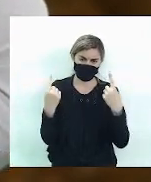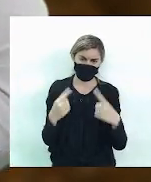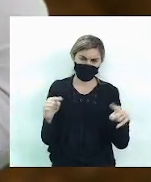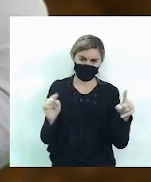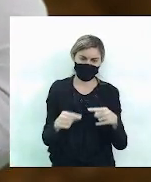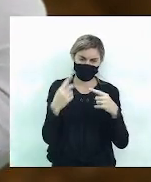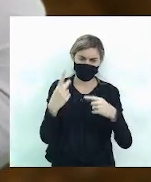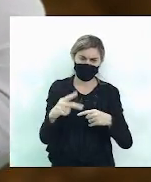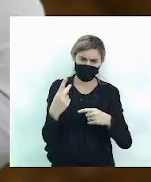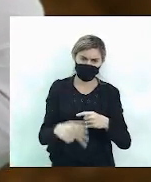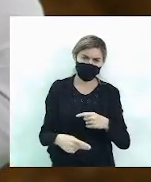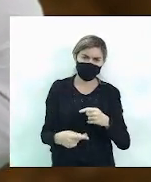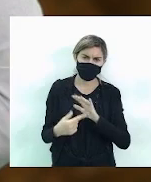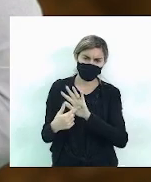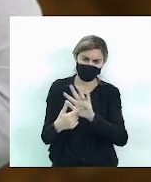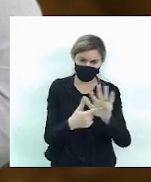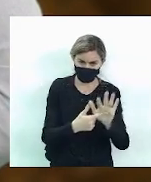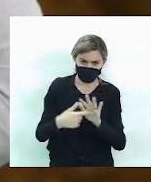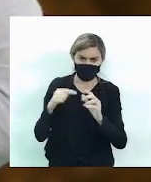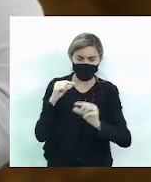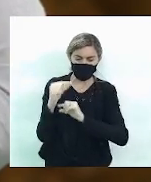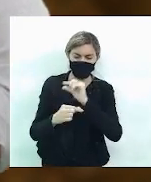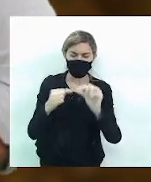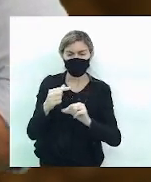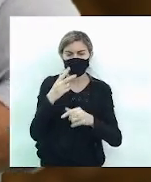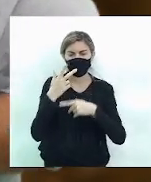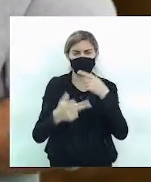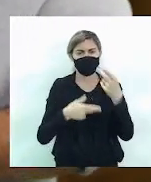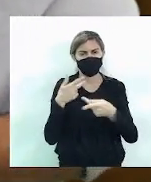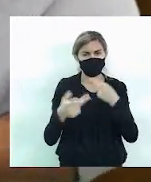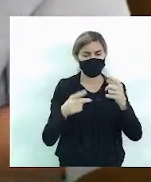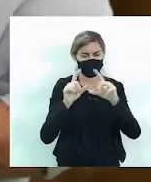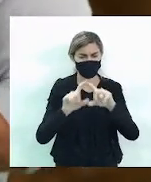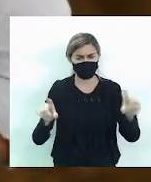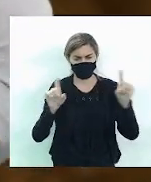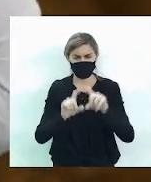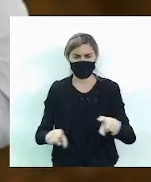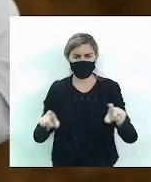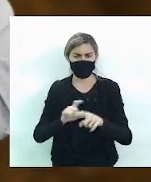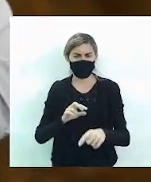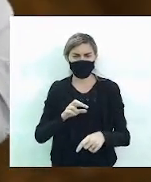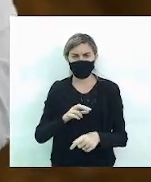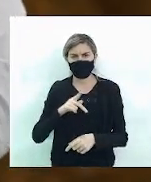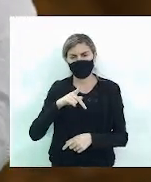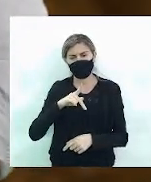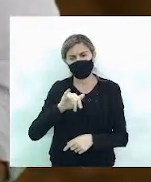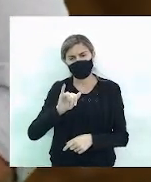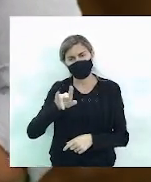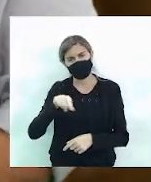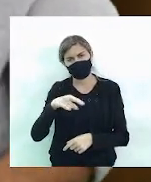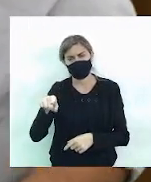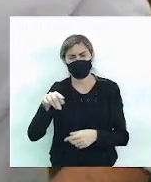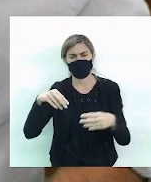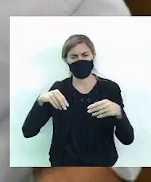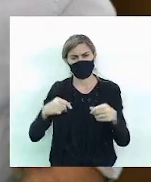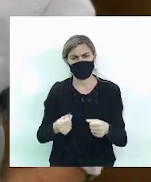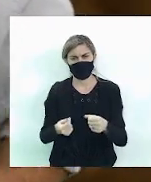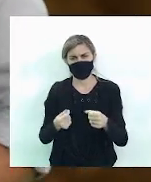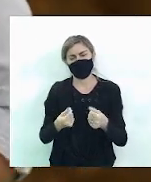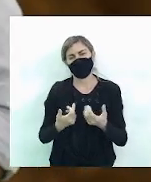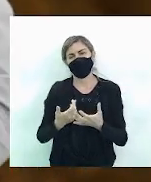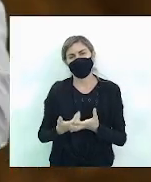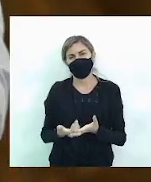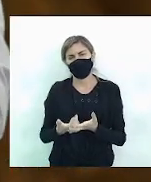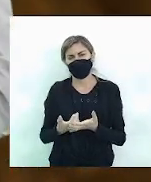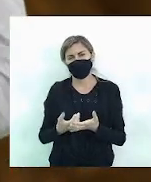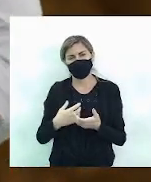Vamos trabalhar um pouco, mostrar um pouco. Quando o professor fala, versos cheios de paixão pela terra, né, professor? Sem sombra de